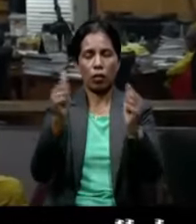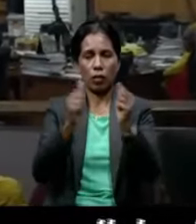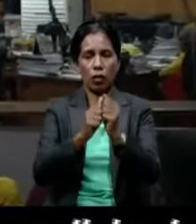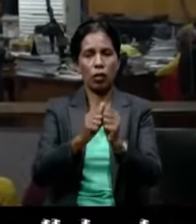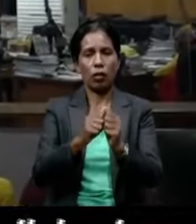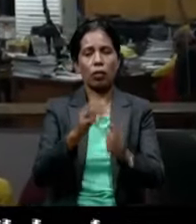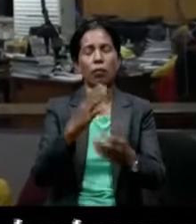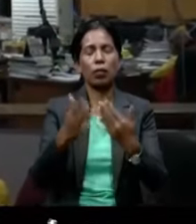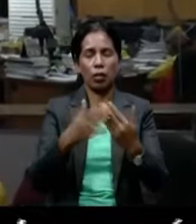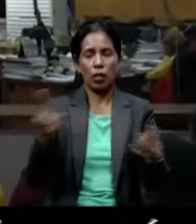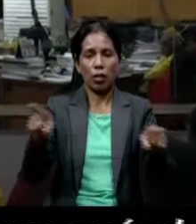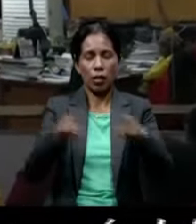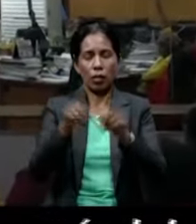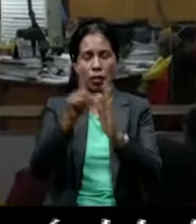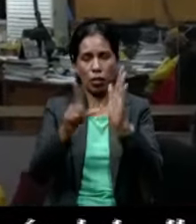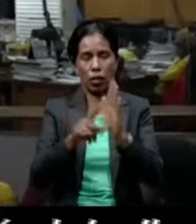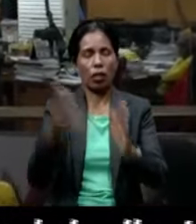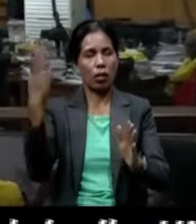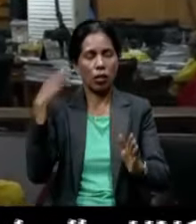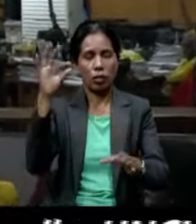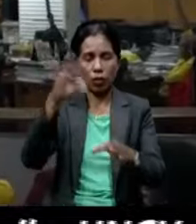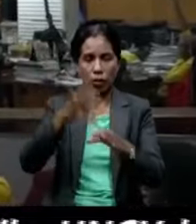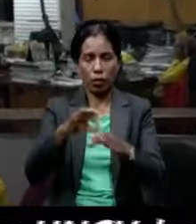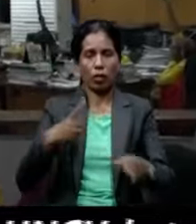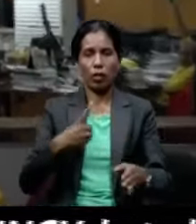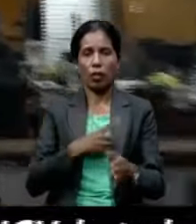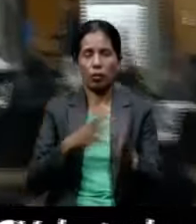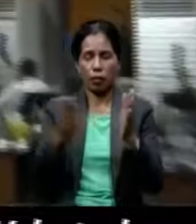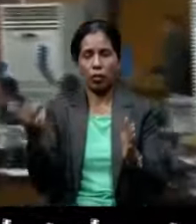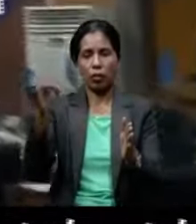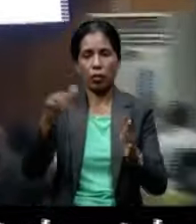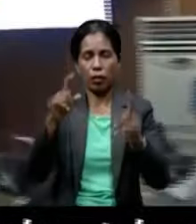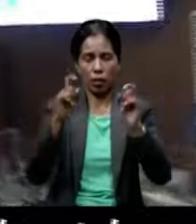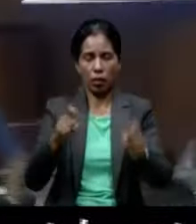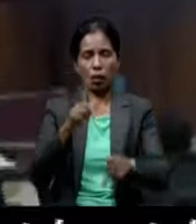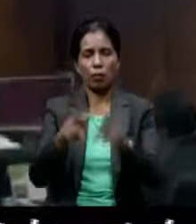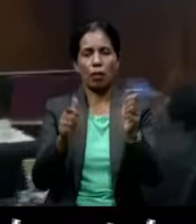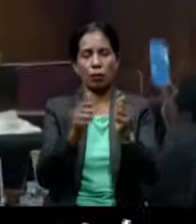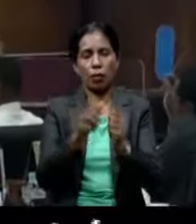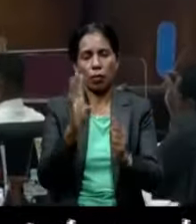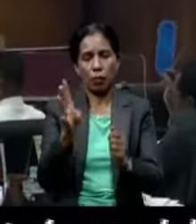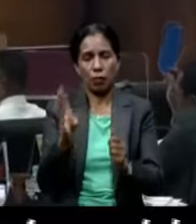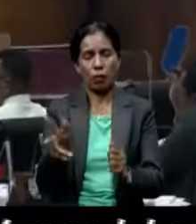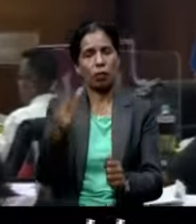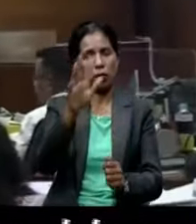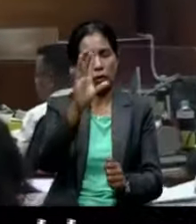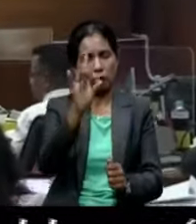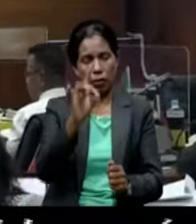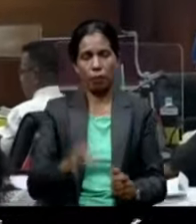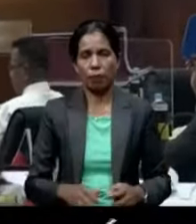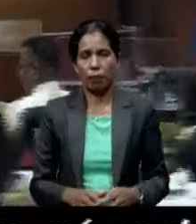mayoria simples kompara ho lei anterior atau halu watasang deputado sira Presiden Tengki Naing Hatnul Resensia. Agustino da Costa, ZMN.